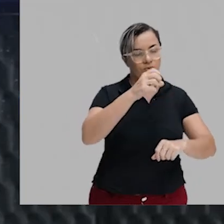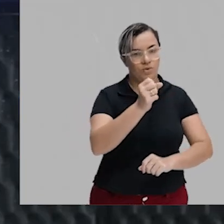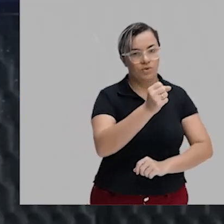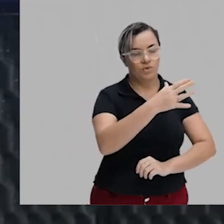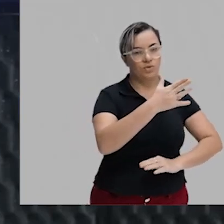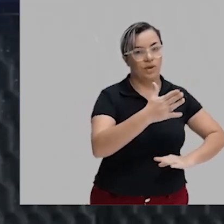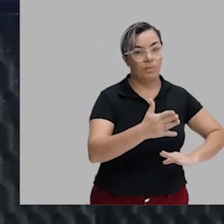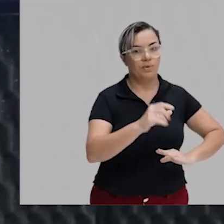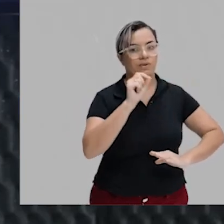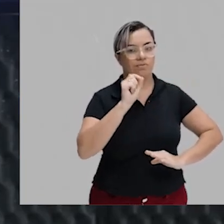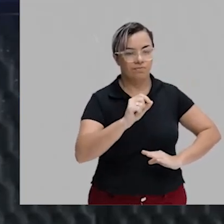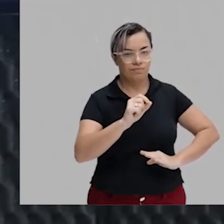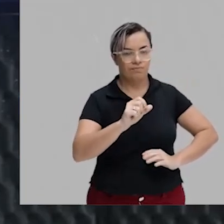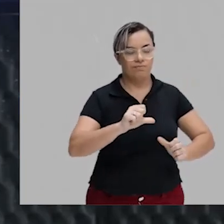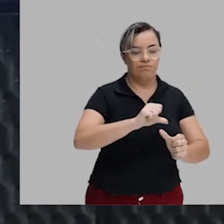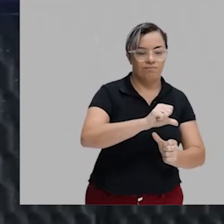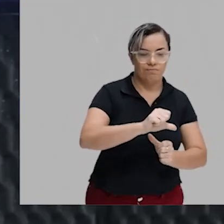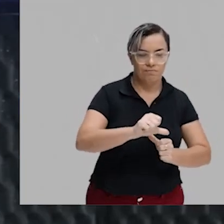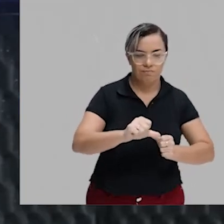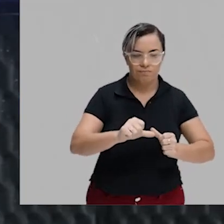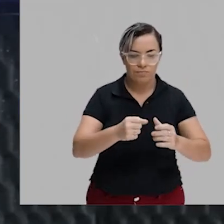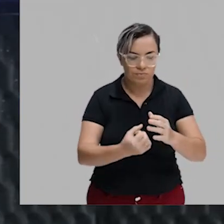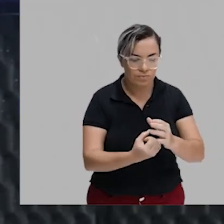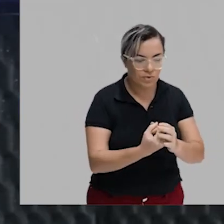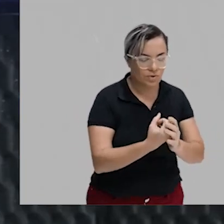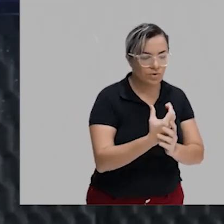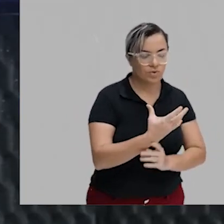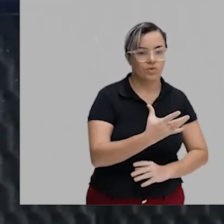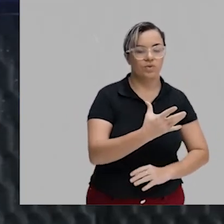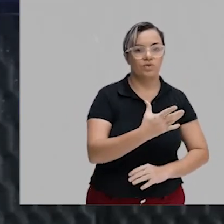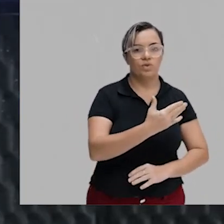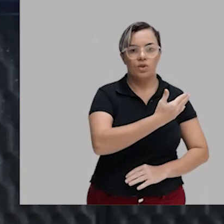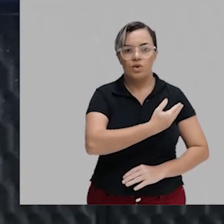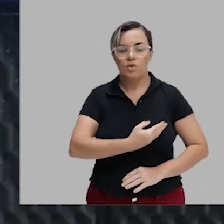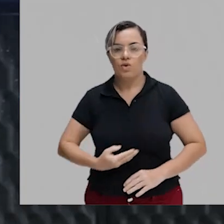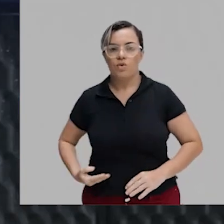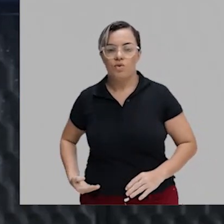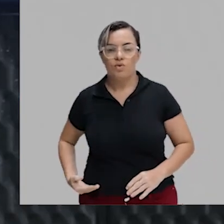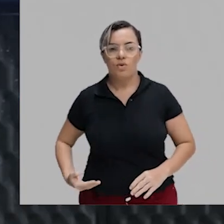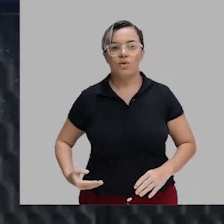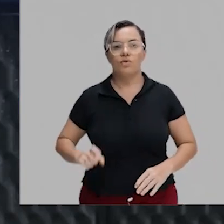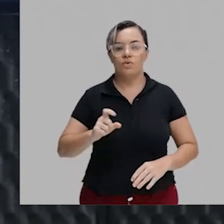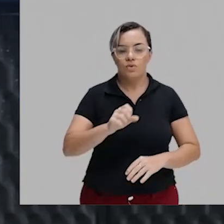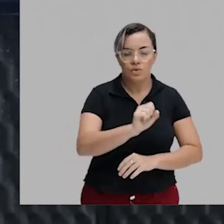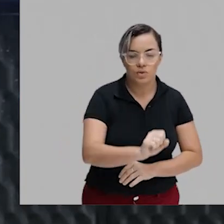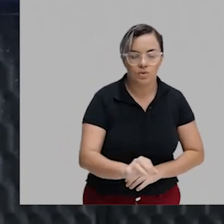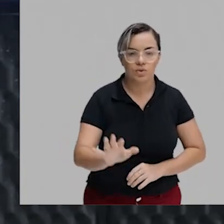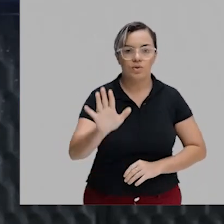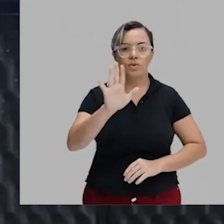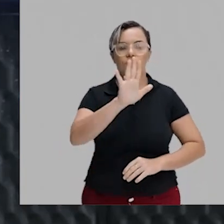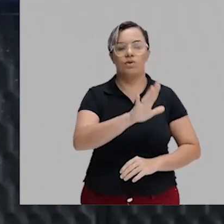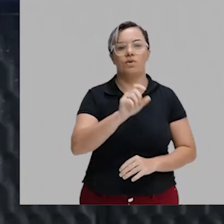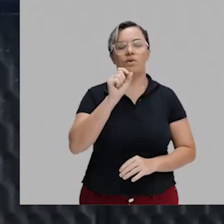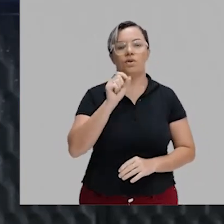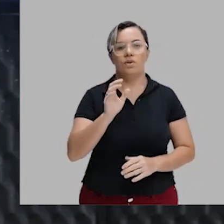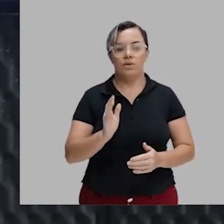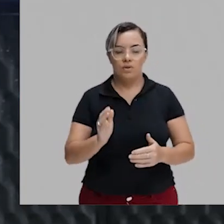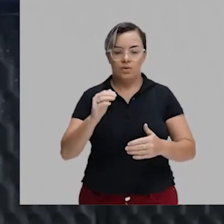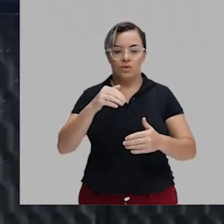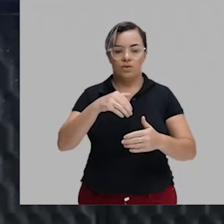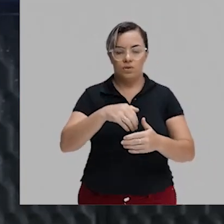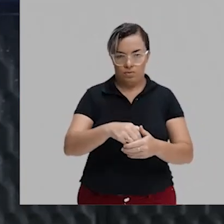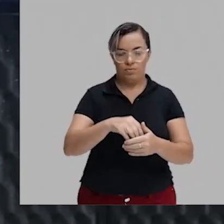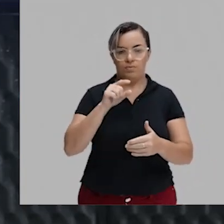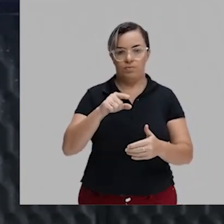é a formação dos Estados europeus. A formação dos Estados europeus, e dentro da formação